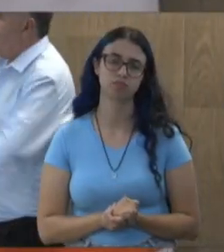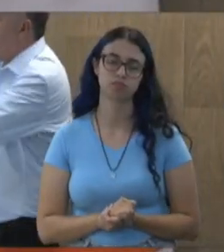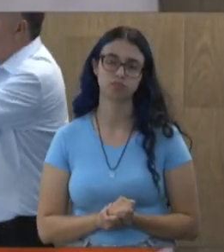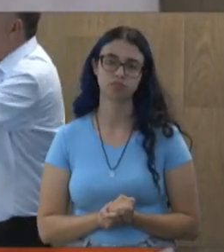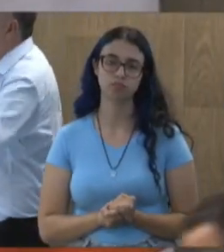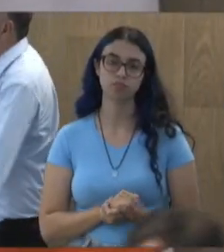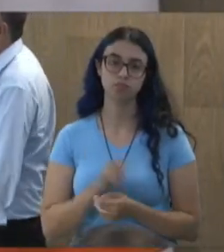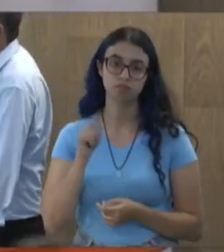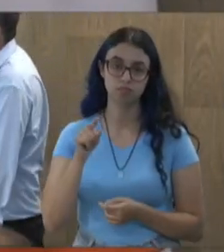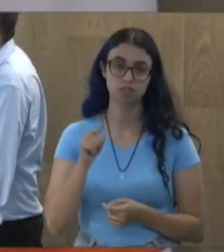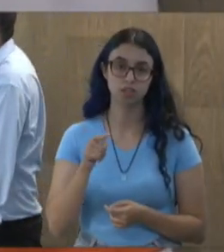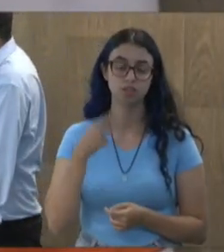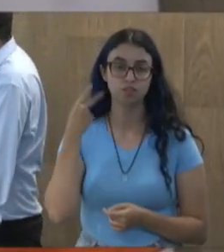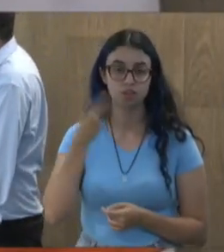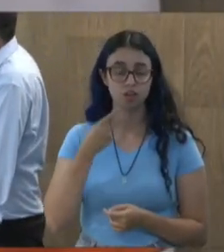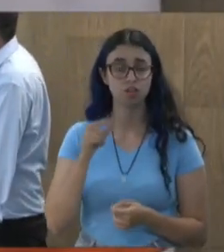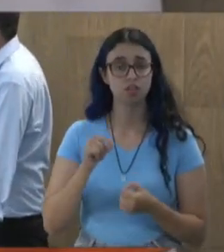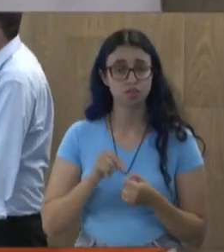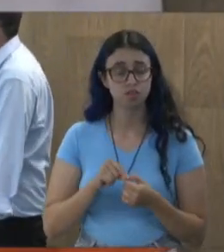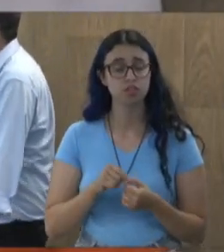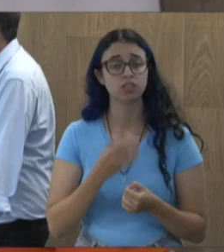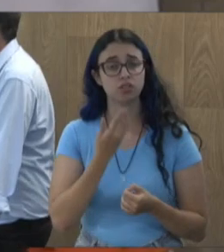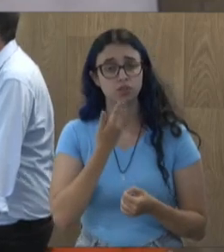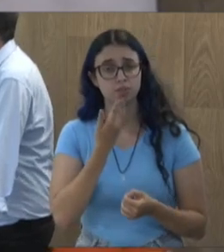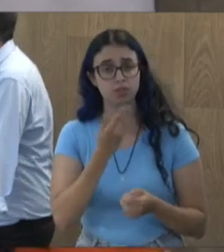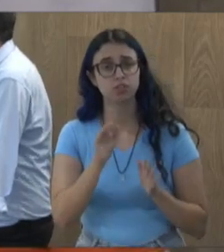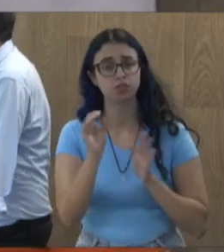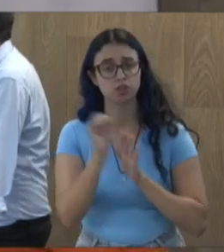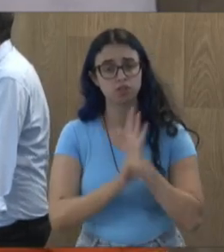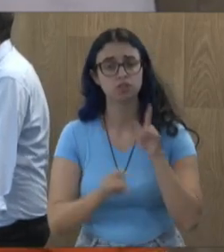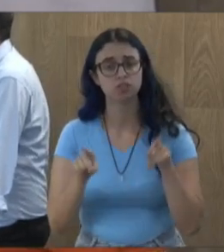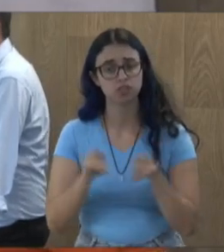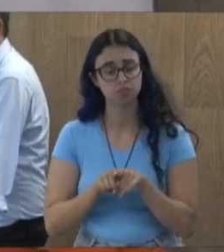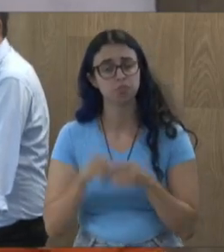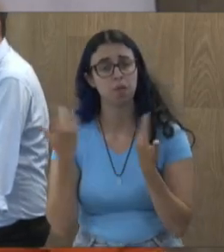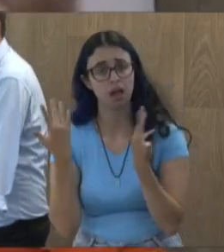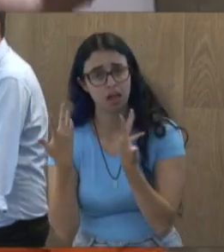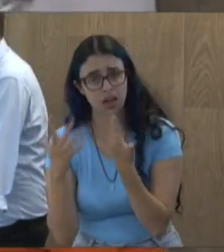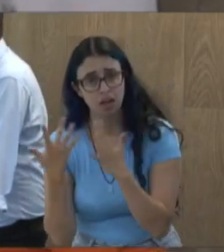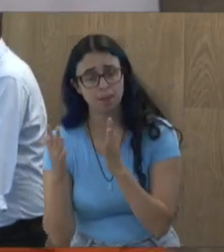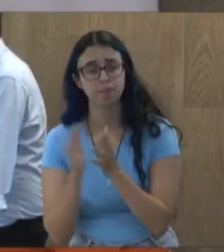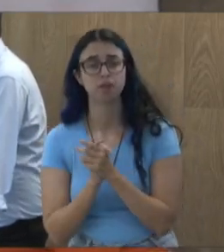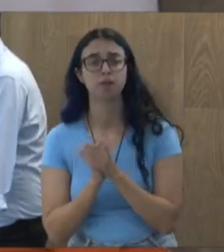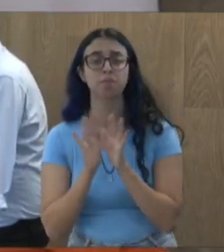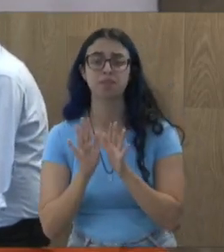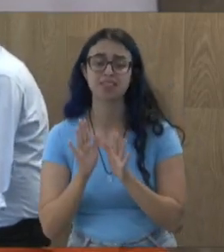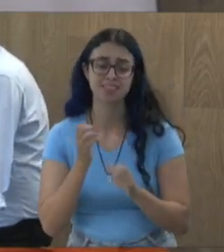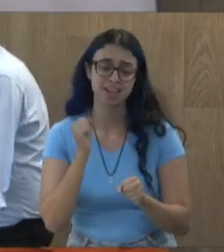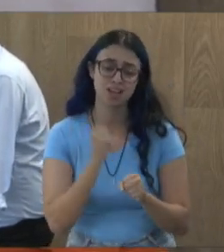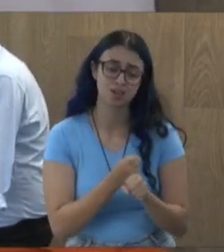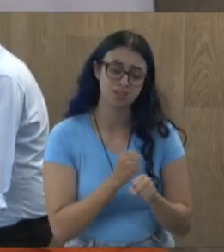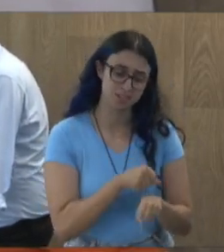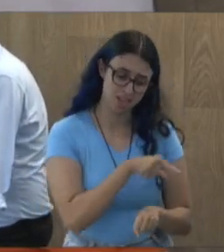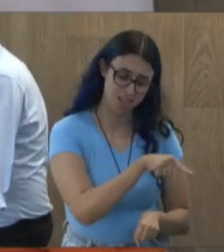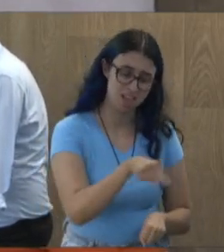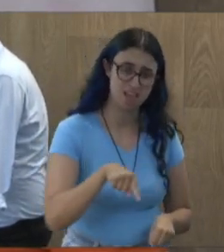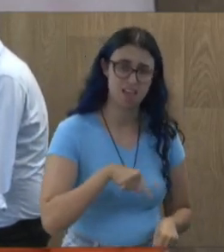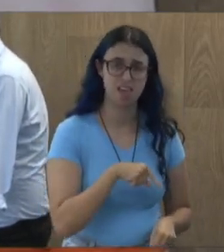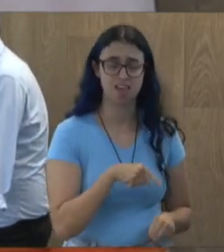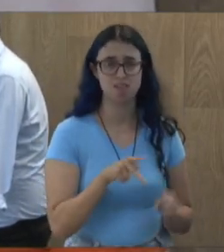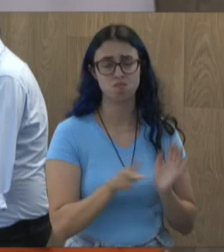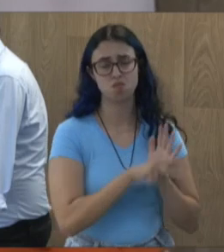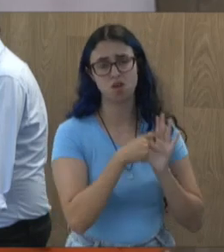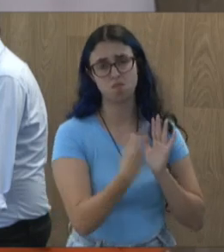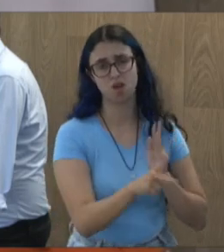indicação também, o mérito é dele também. Eu não estou aqui para tirar mérito de ninguém, mas aqui, a obra é do povo, gente. Agora vamos ficar